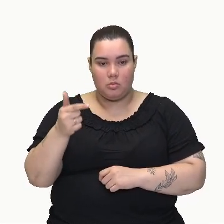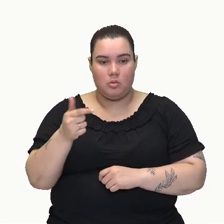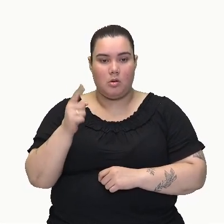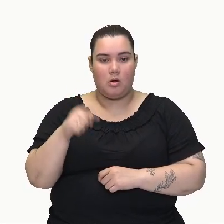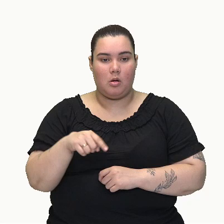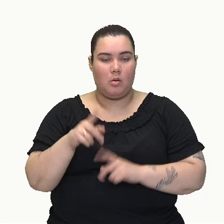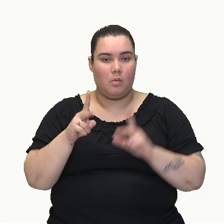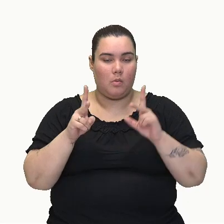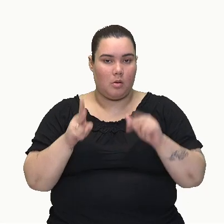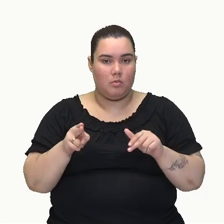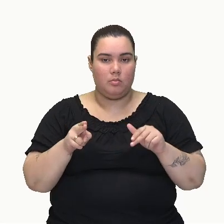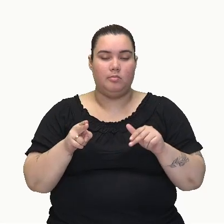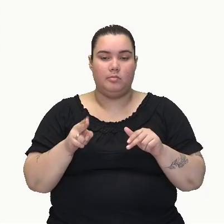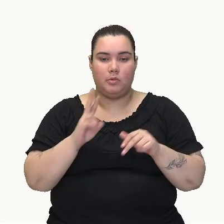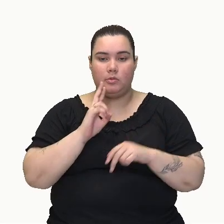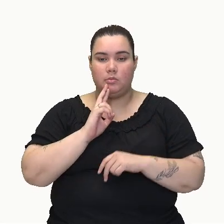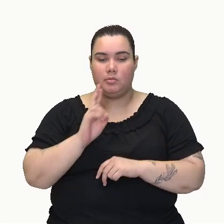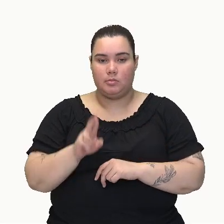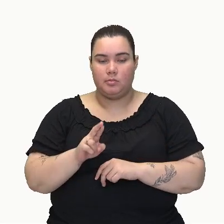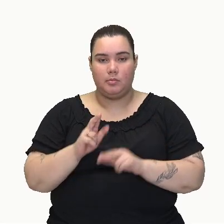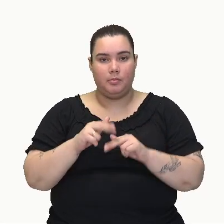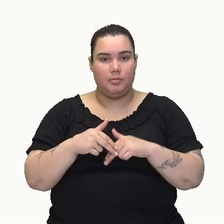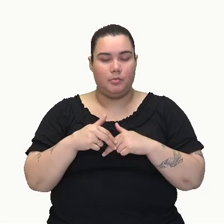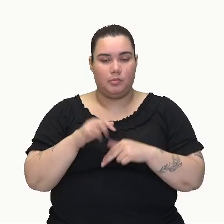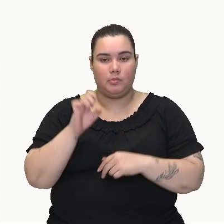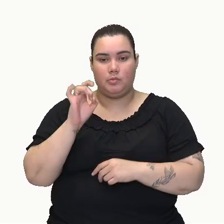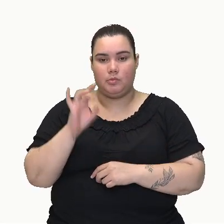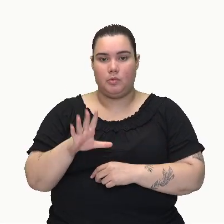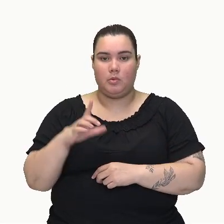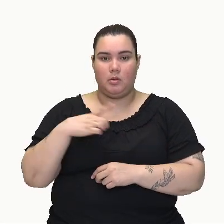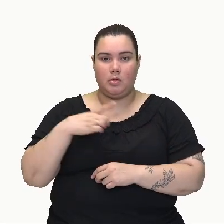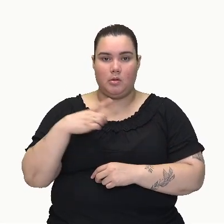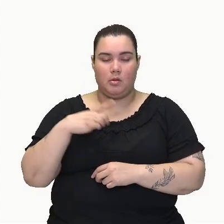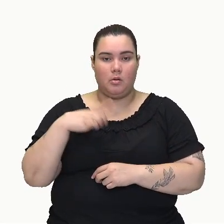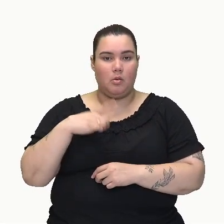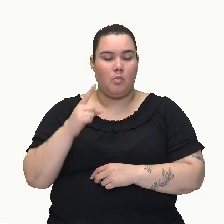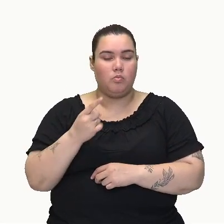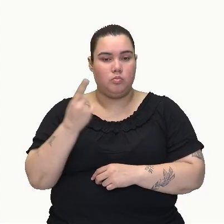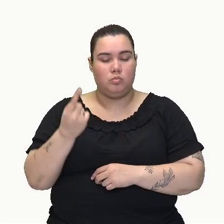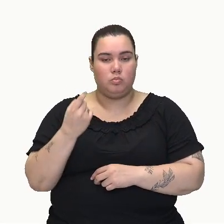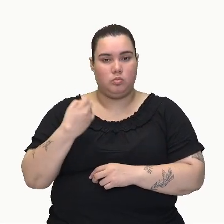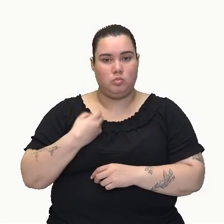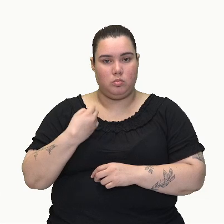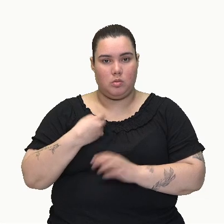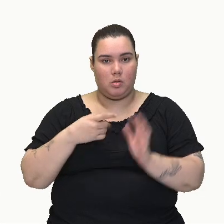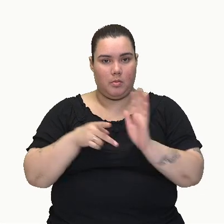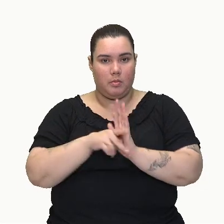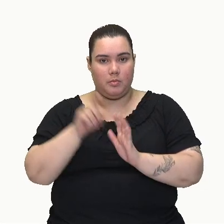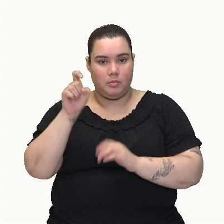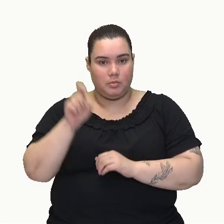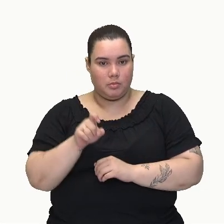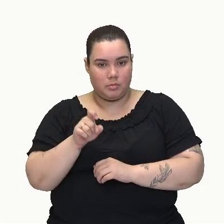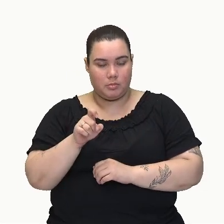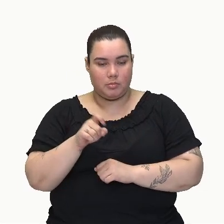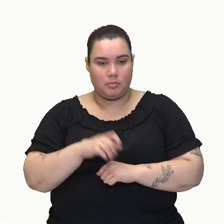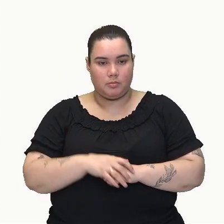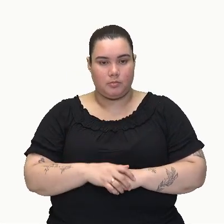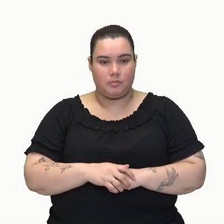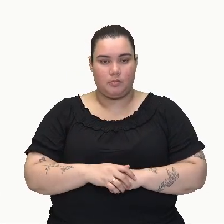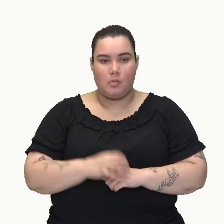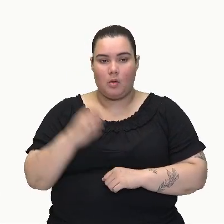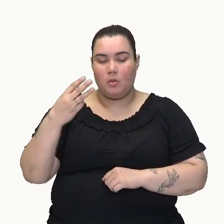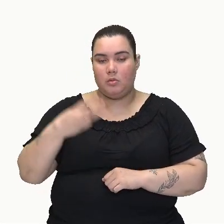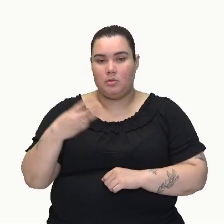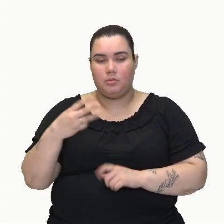serão iguais. Tudo bem? Por isso que nós só temos um único valor aqui para x. E a terceira